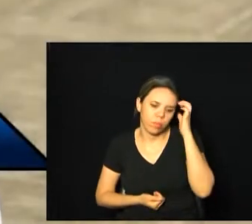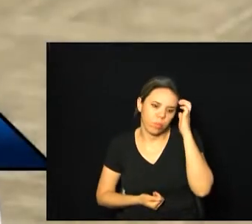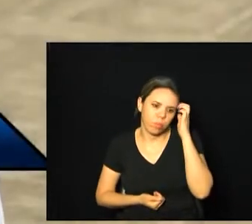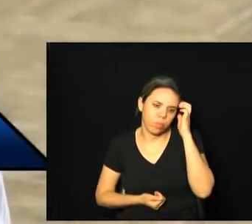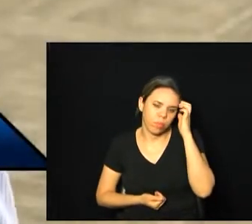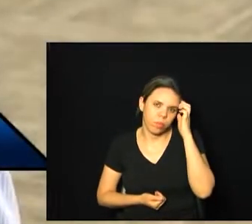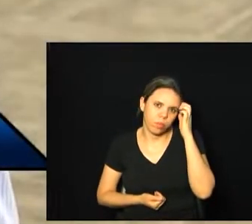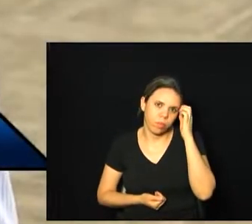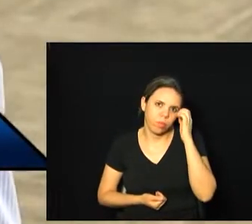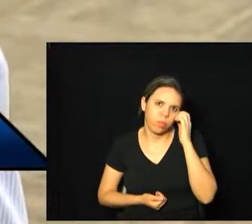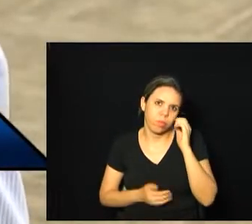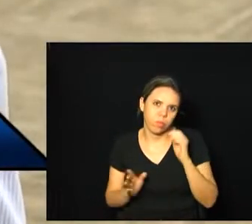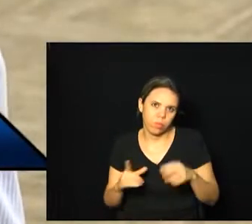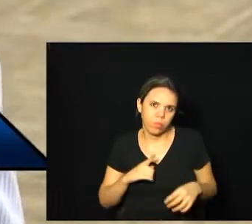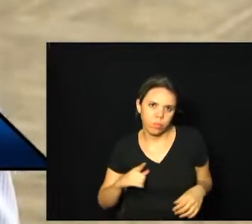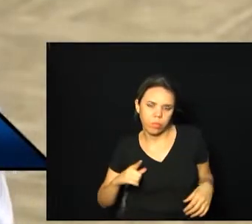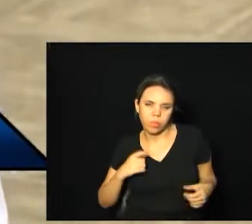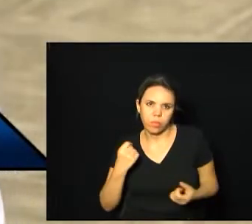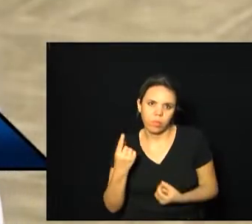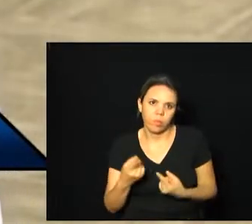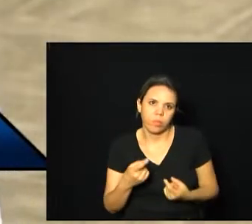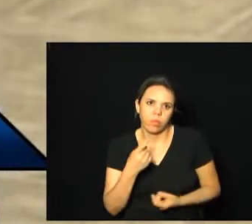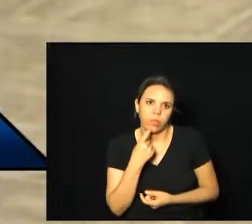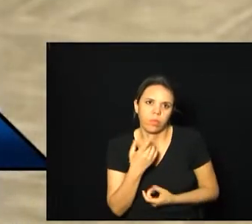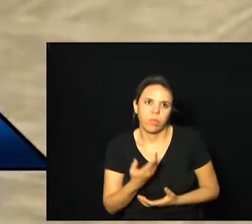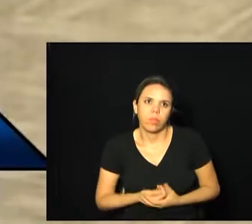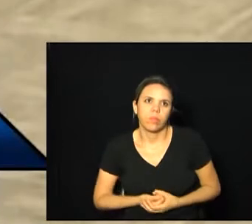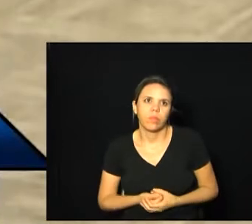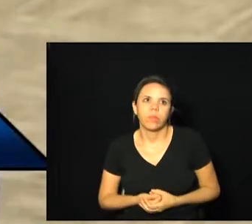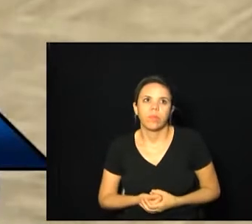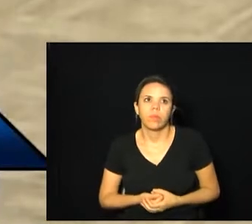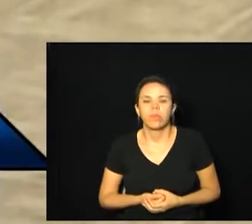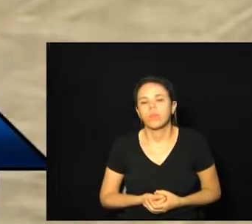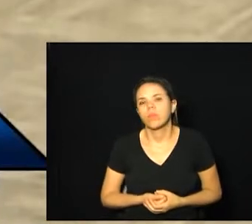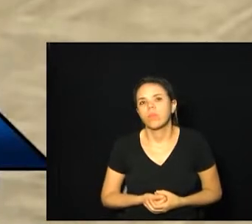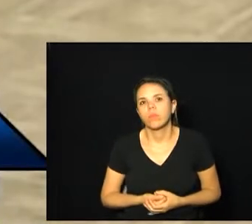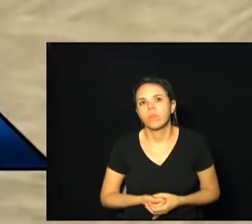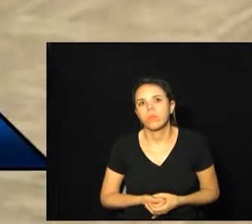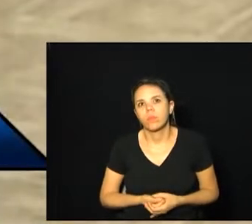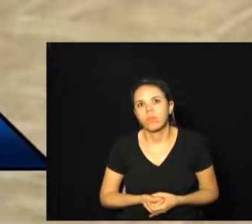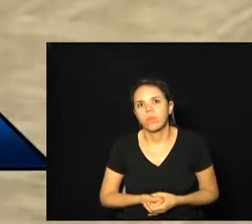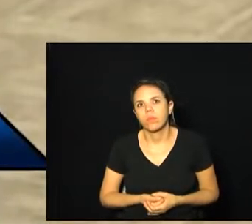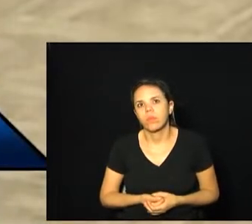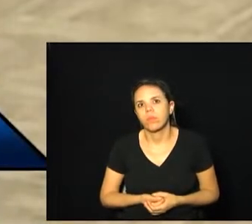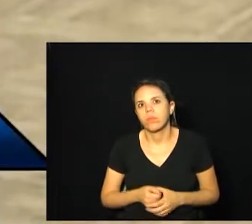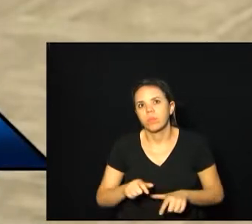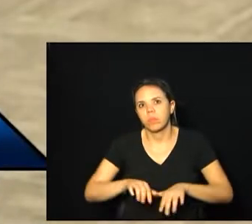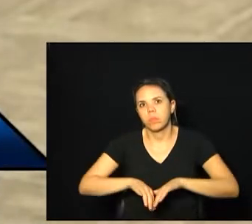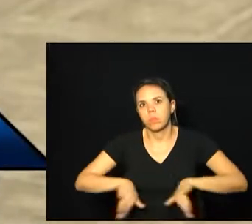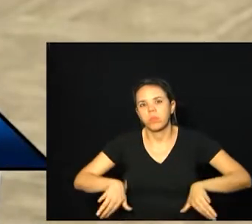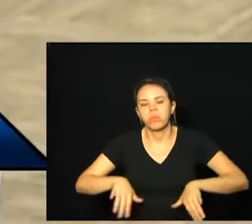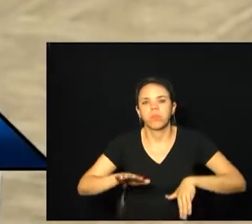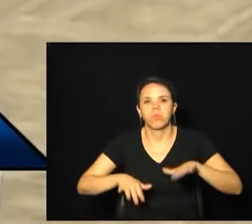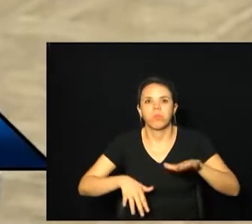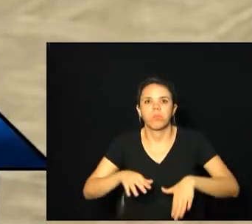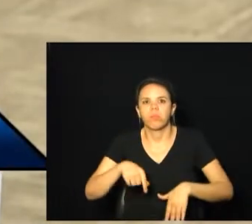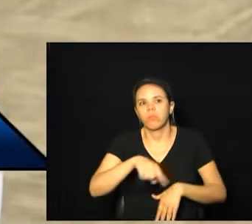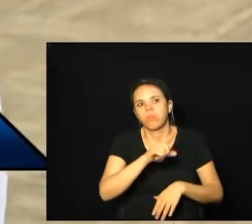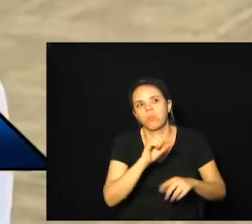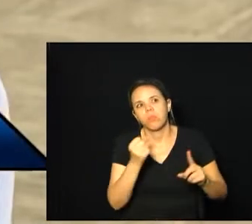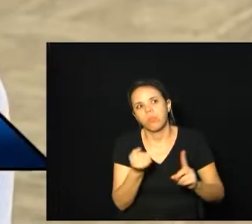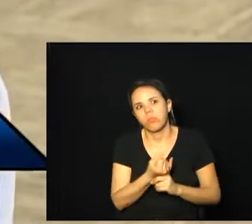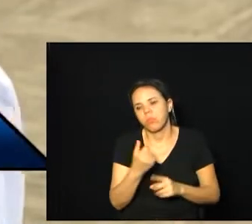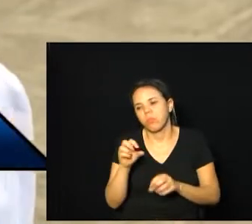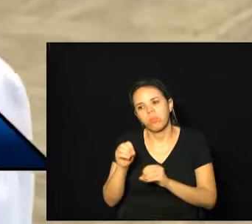Essas intersetoriais já existem, algumas em Campinas, só que elas são muito esvaziadas. Vai assistência, mas